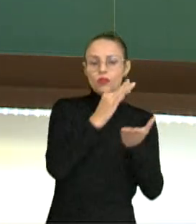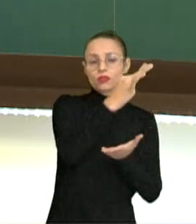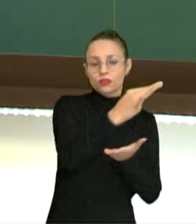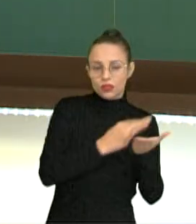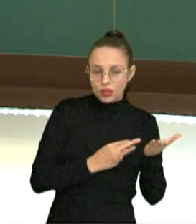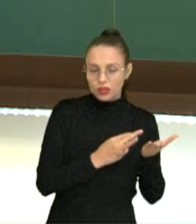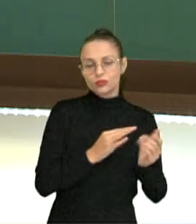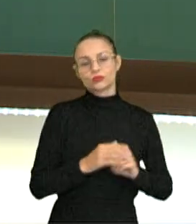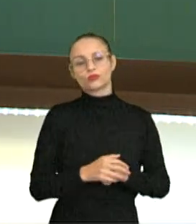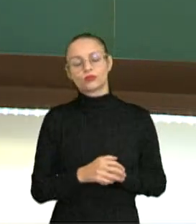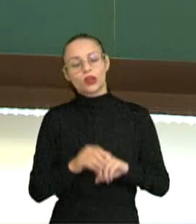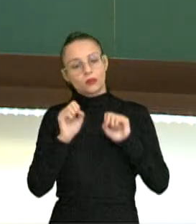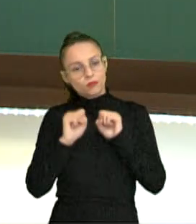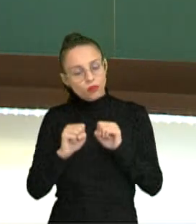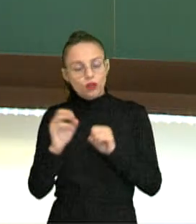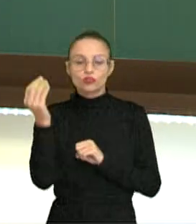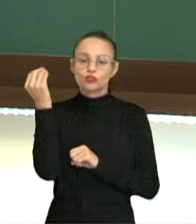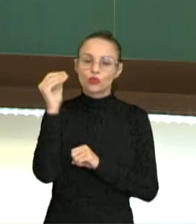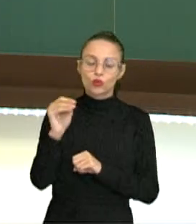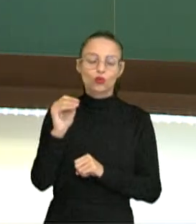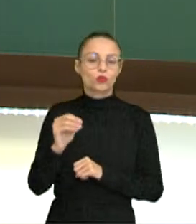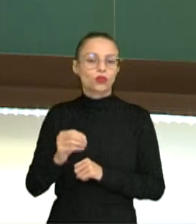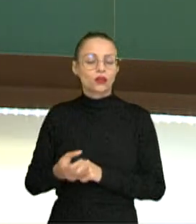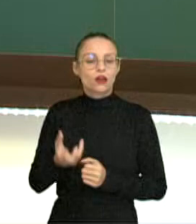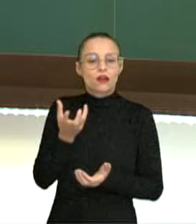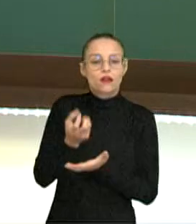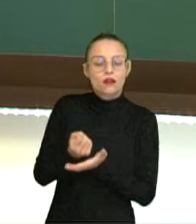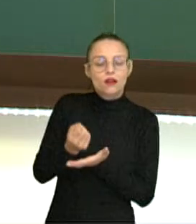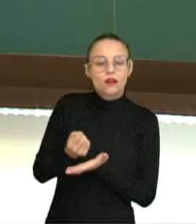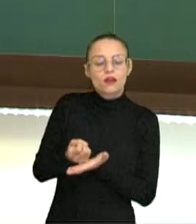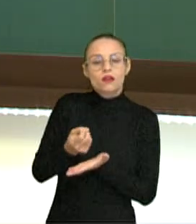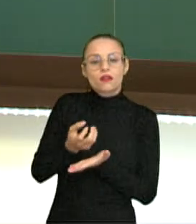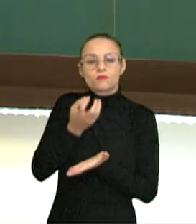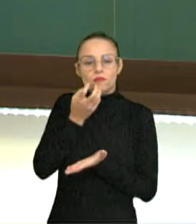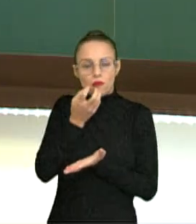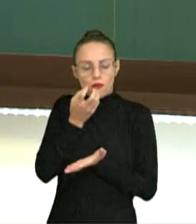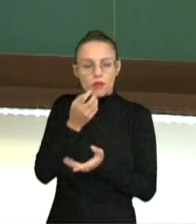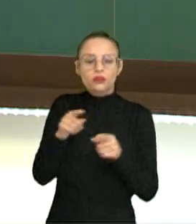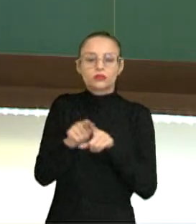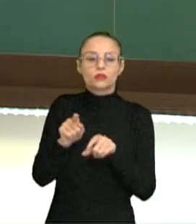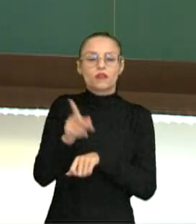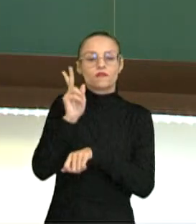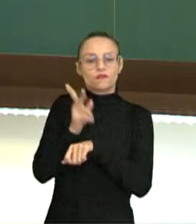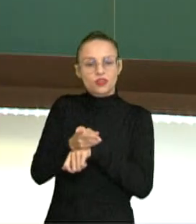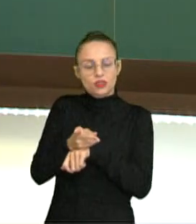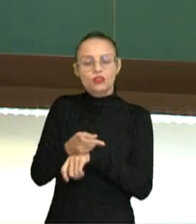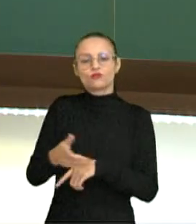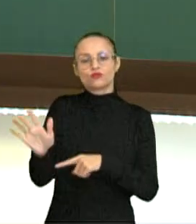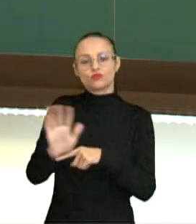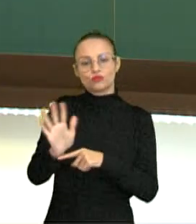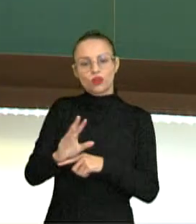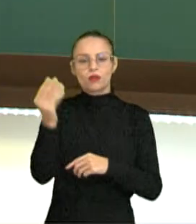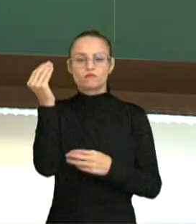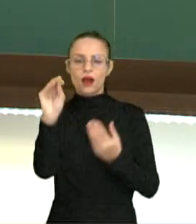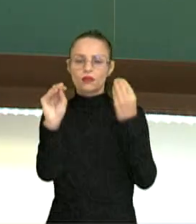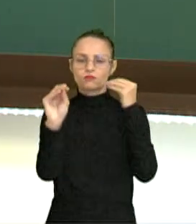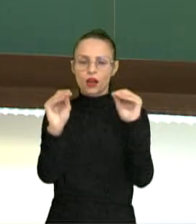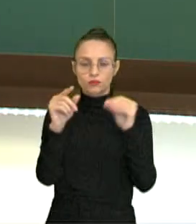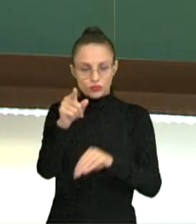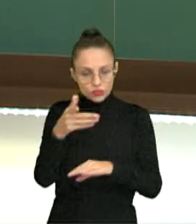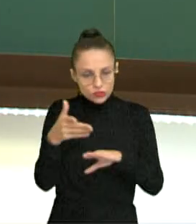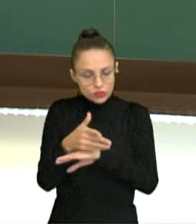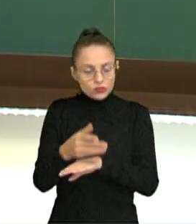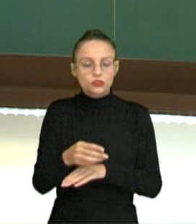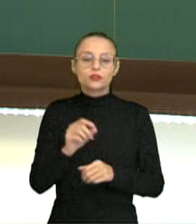né? Você pode colocar áudios, vídeos e recados autocolantes. Acesse, né, para fazer a